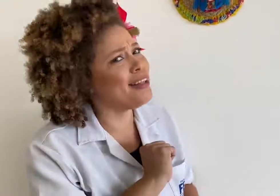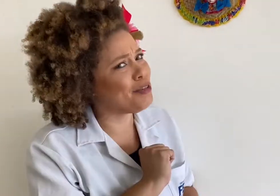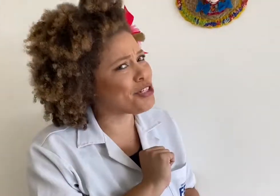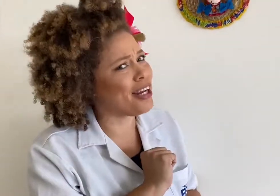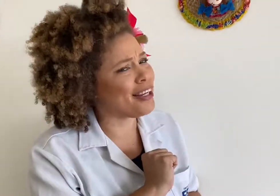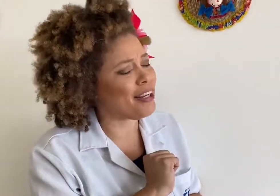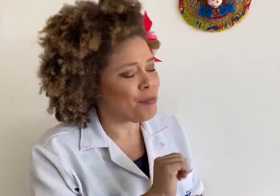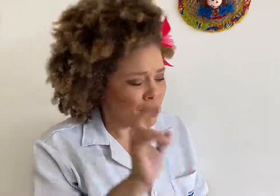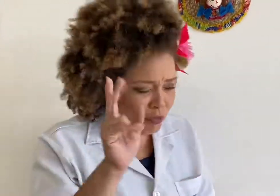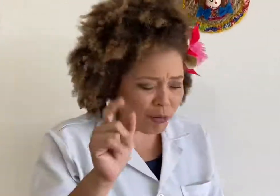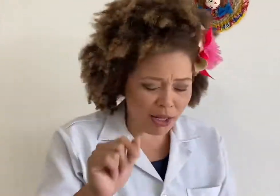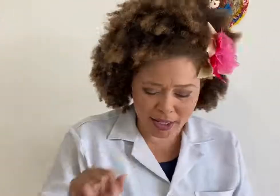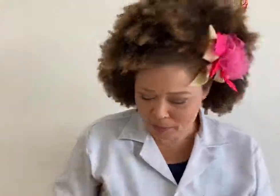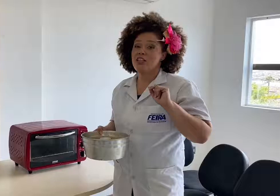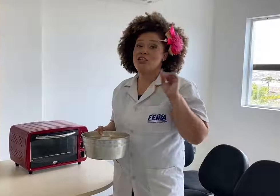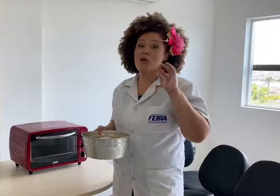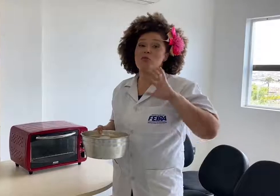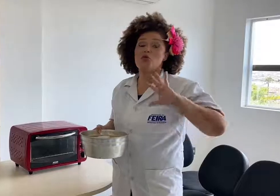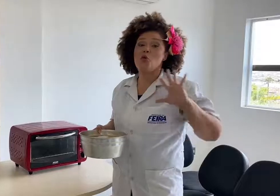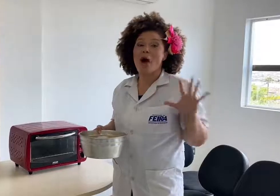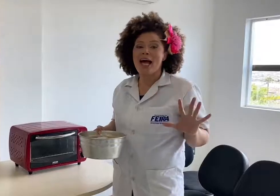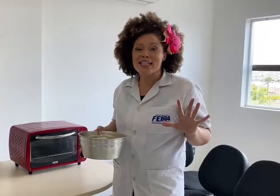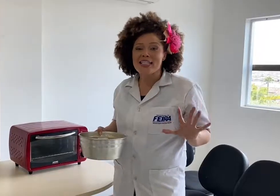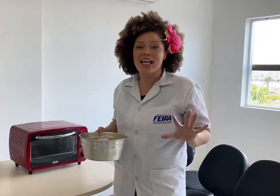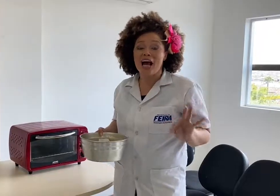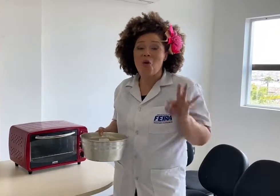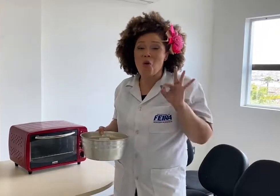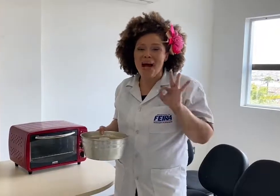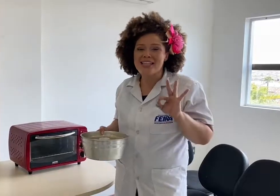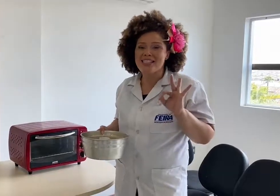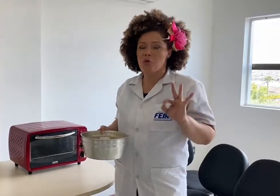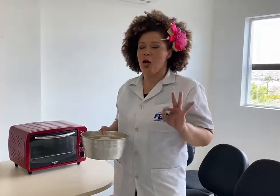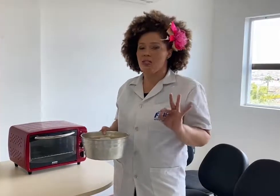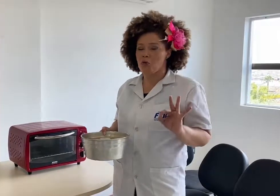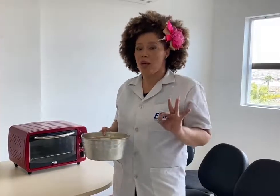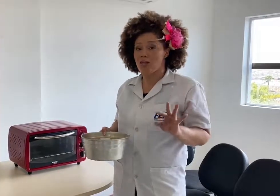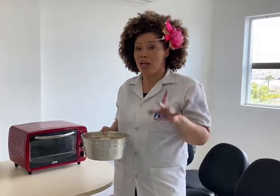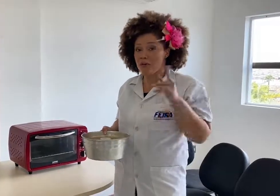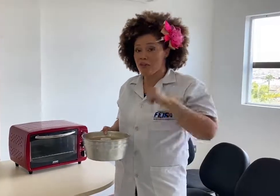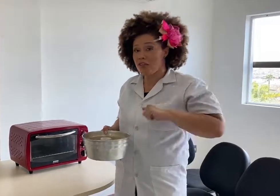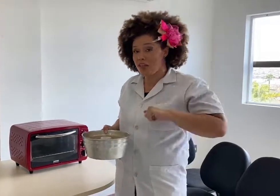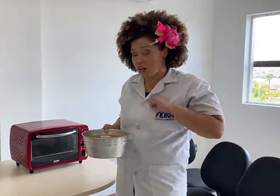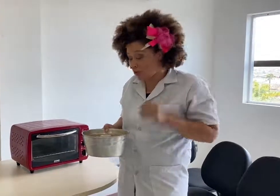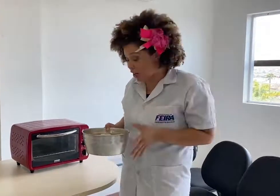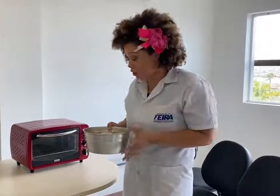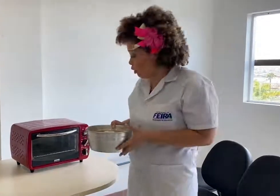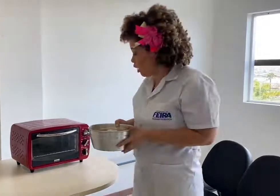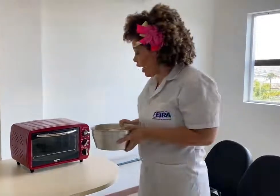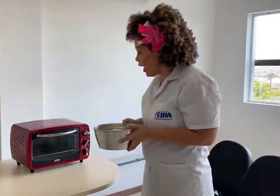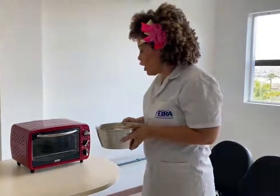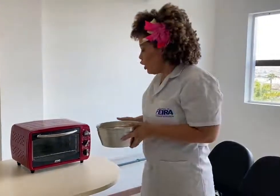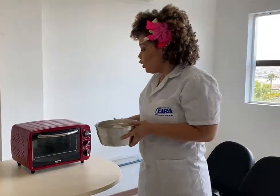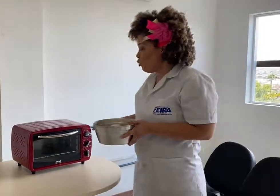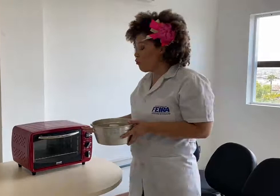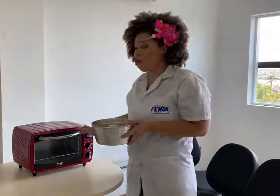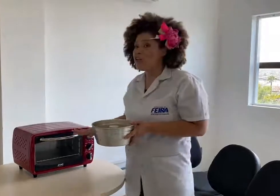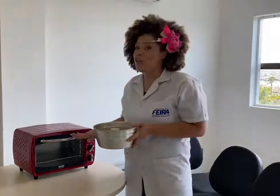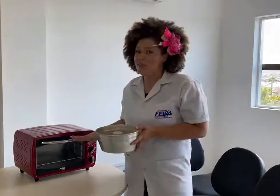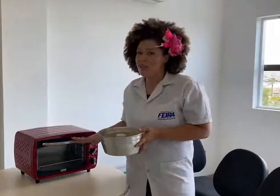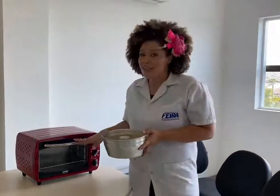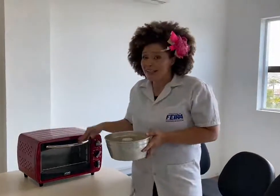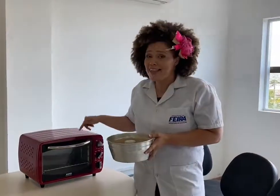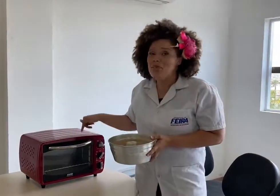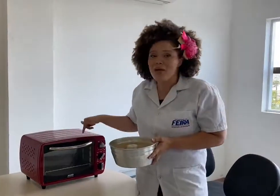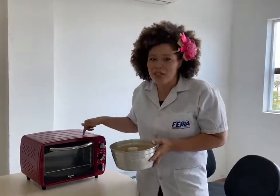porque ele não está aqui. Vamos lá? Estamos quase lá. Quase, quase, quase. O que a Pro vai fazer agora? Ela vai colocar no